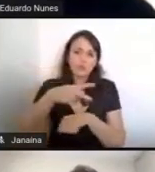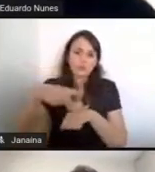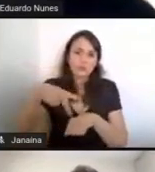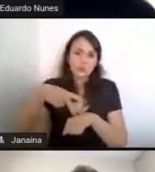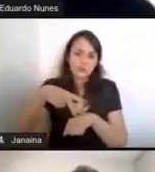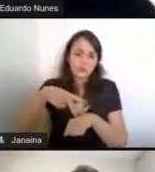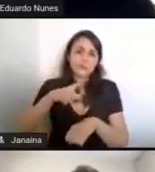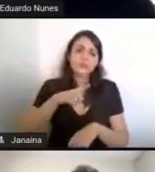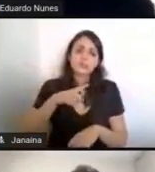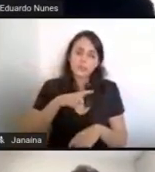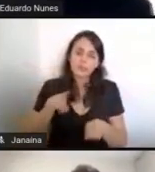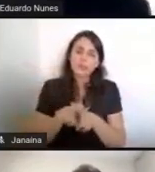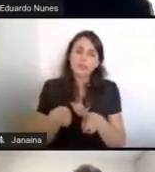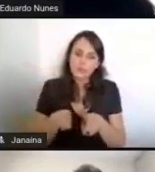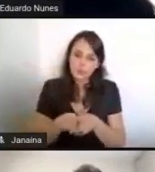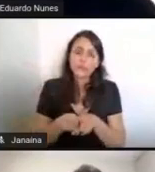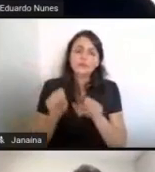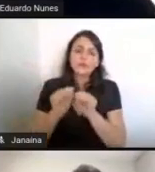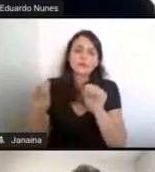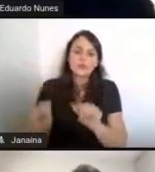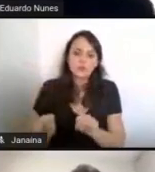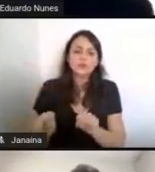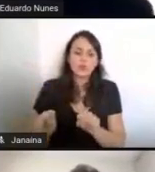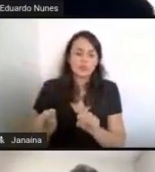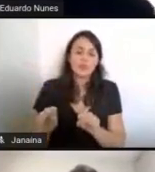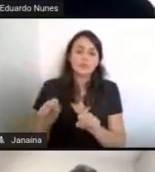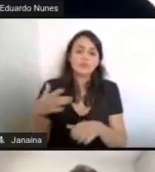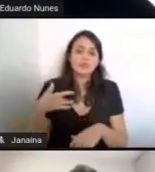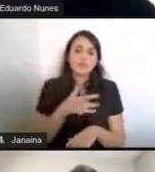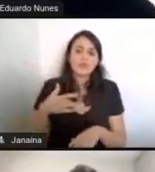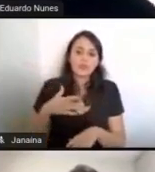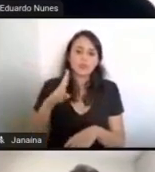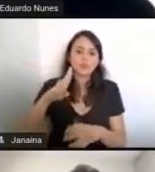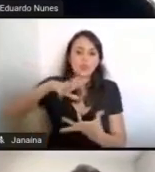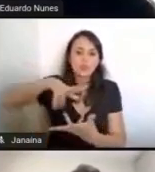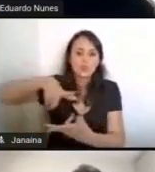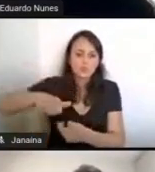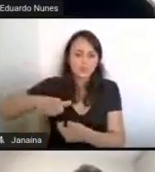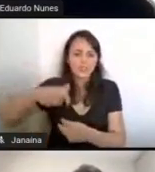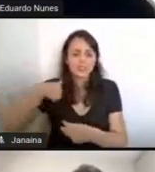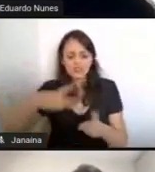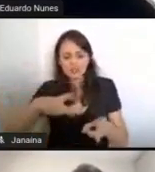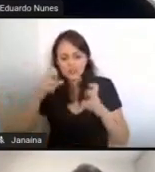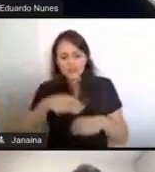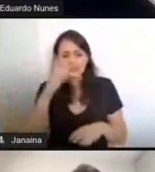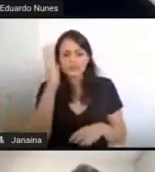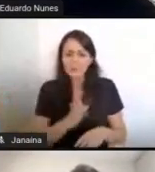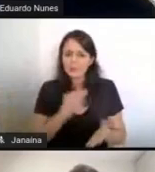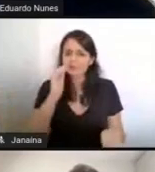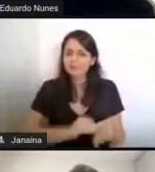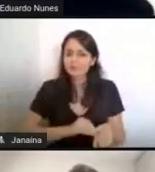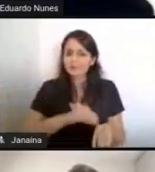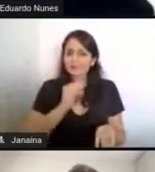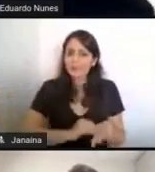também serviços de saúde, sistemas de saúde universais, a gente vê que o investimento do Brasil, ele fica muito aquém. Então, essa barra,